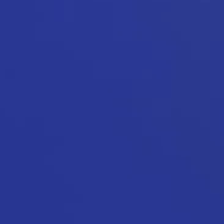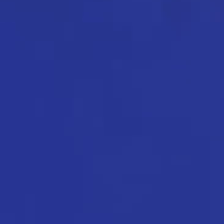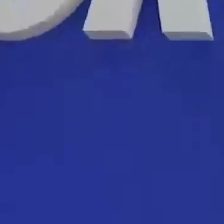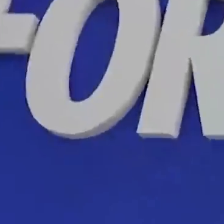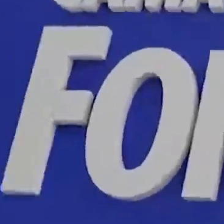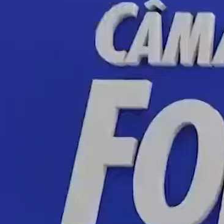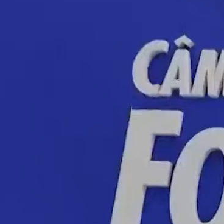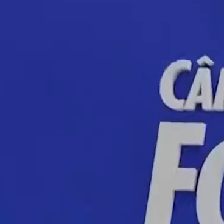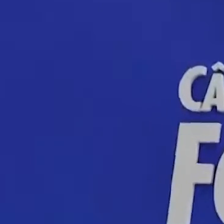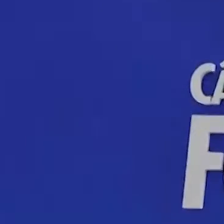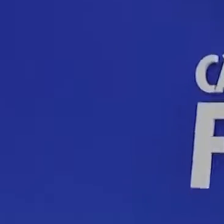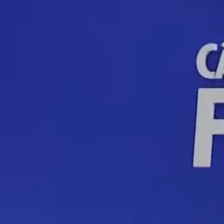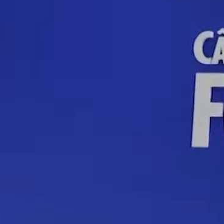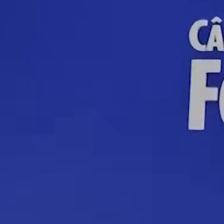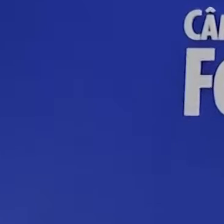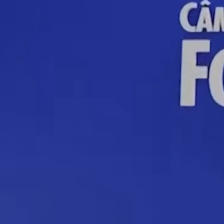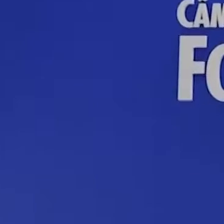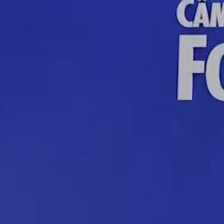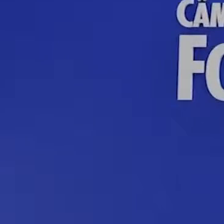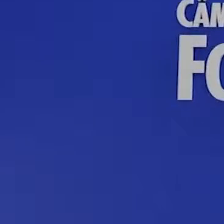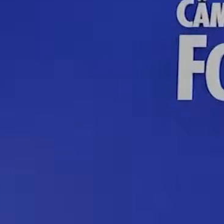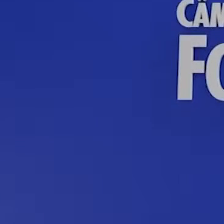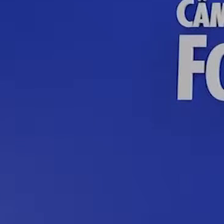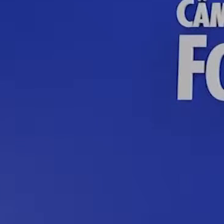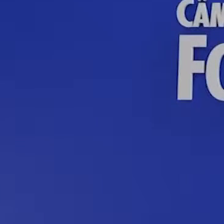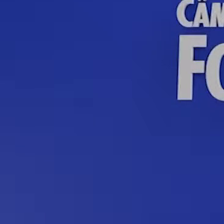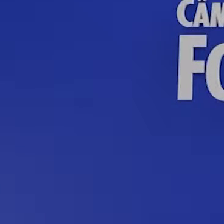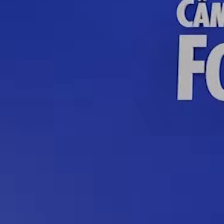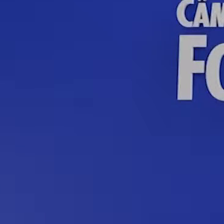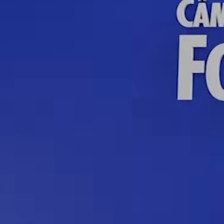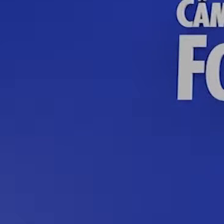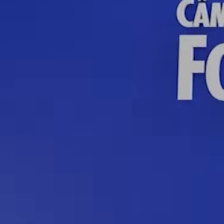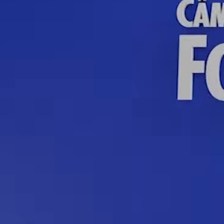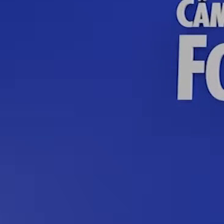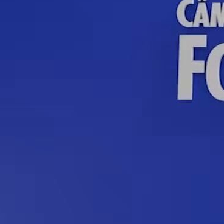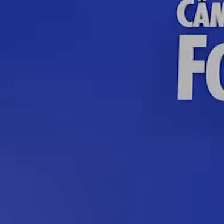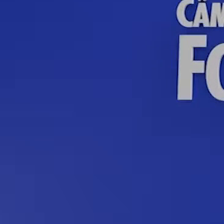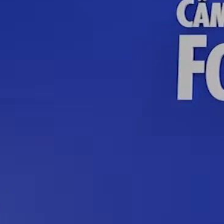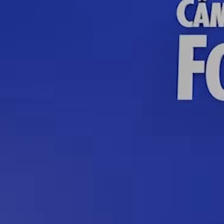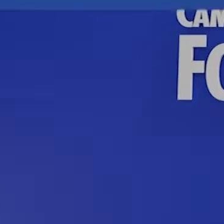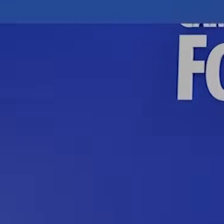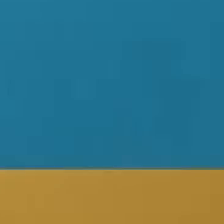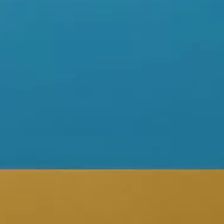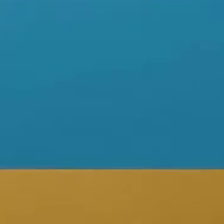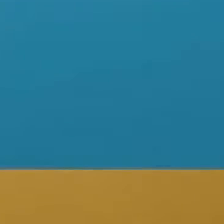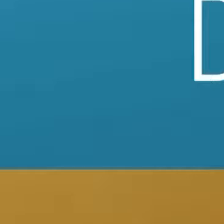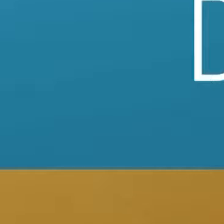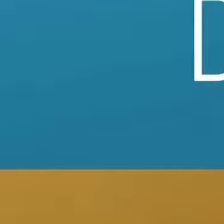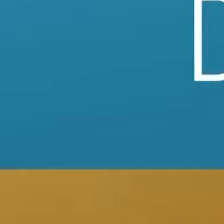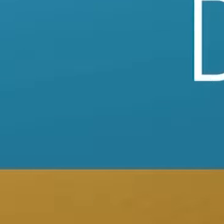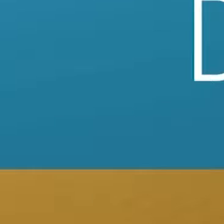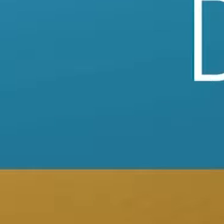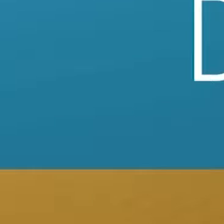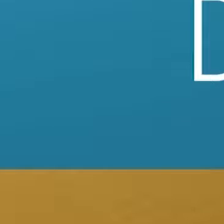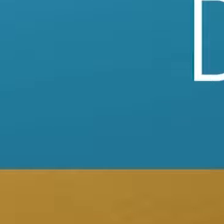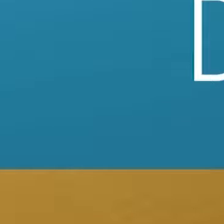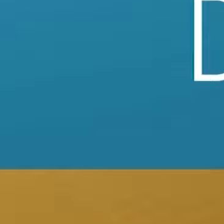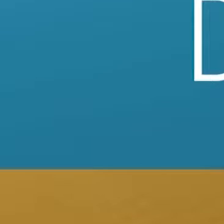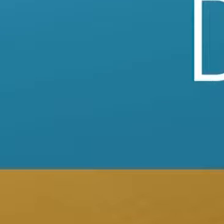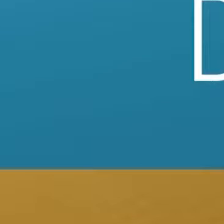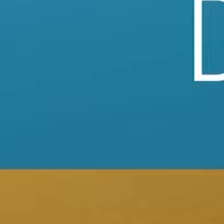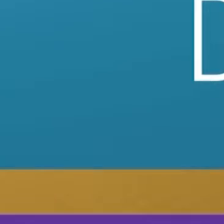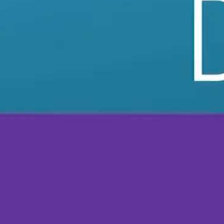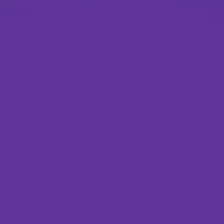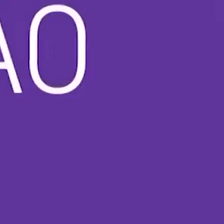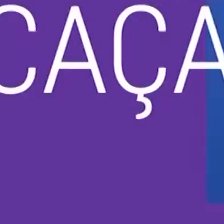A Câmara Municipal de Fortaleza não para de trabalhar pela população da nossa cidade. E para que você fique sempre por dentro do nosso dia a dia,